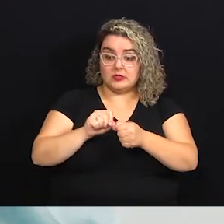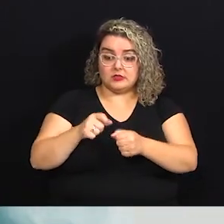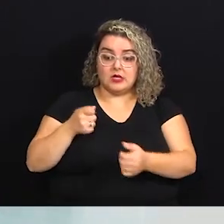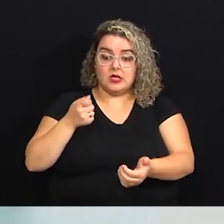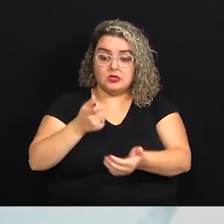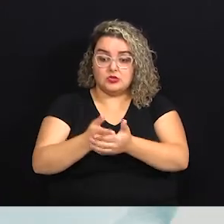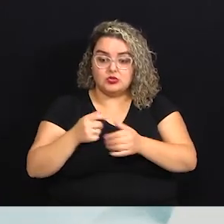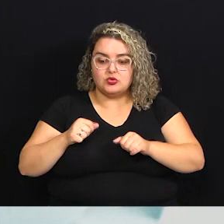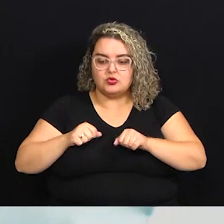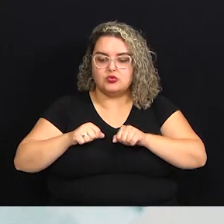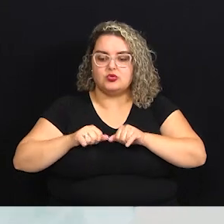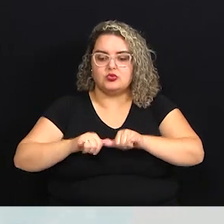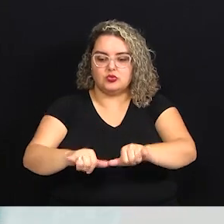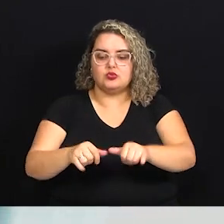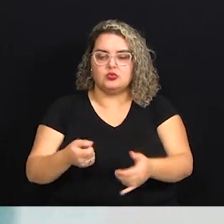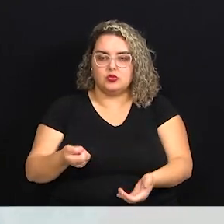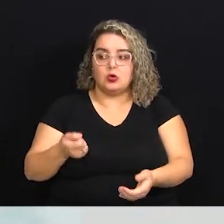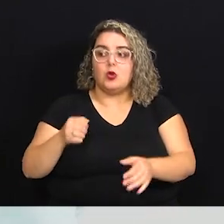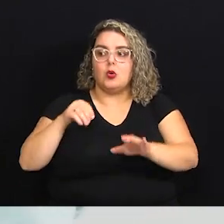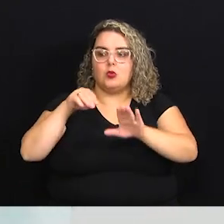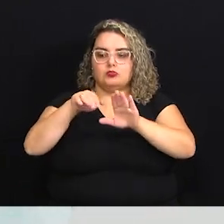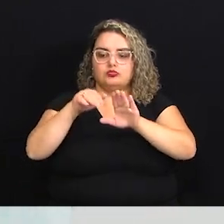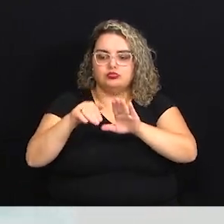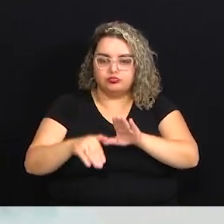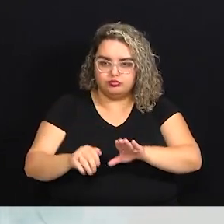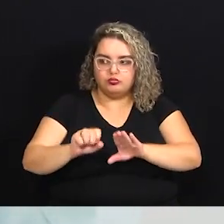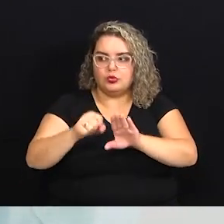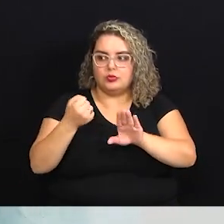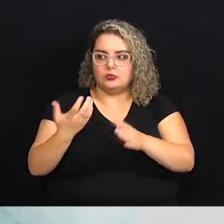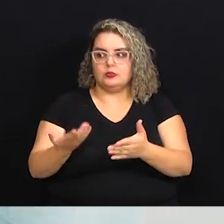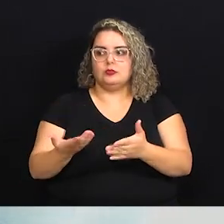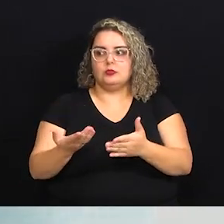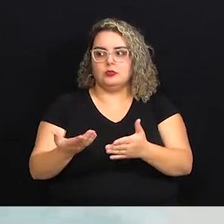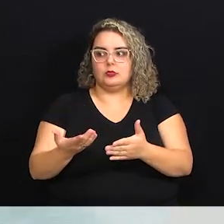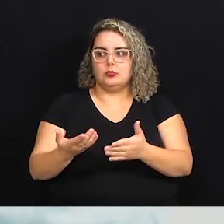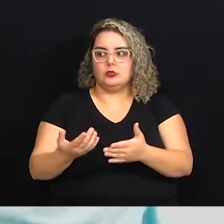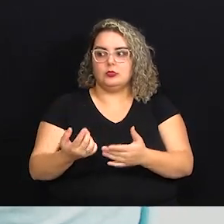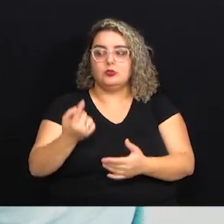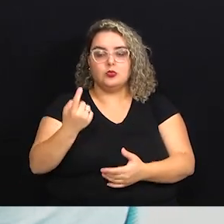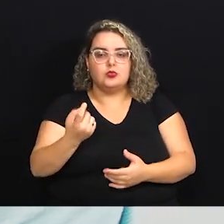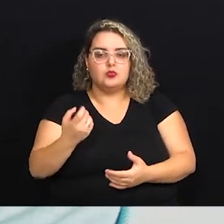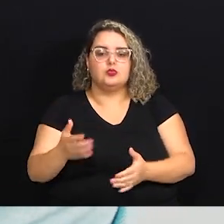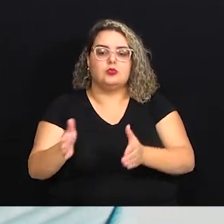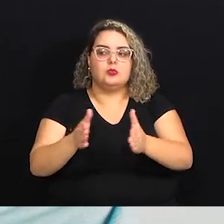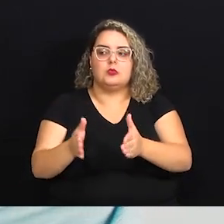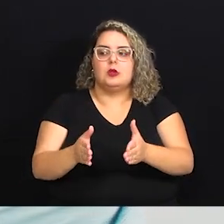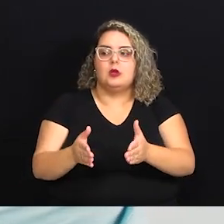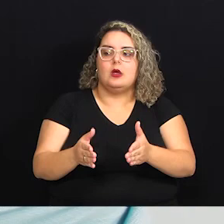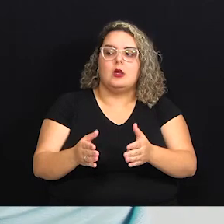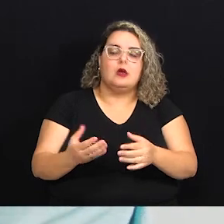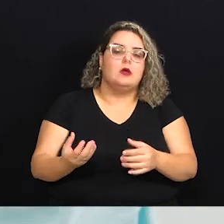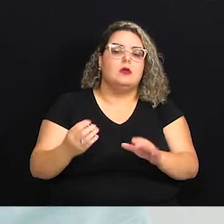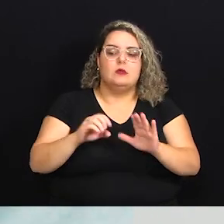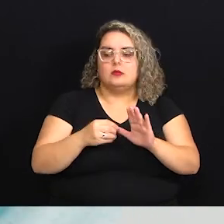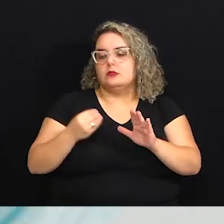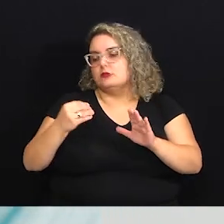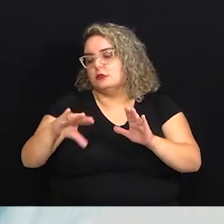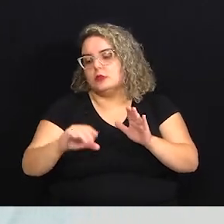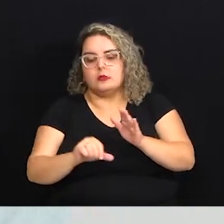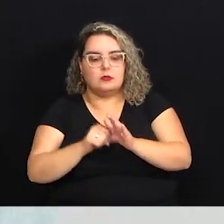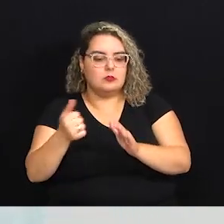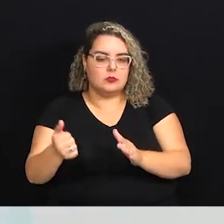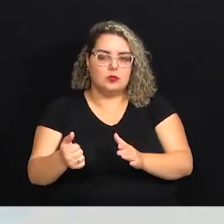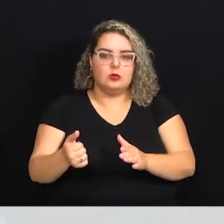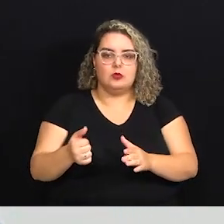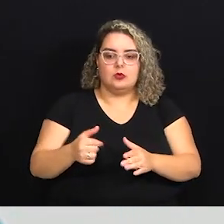as compras de casa, você guardar tudo na geladeira no mesmo momento. Não deixar vou guardar